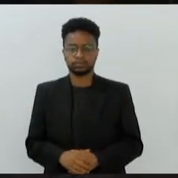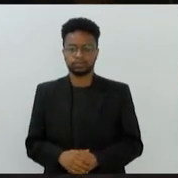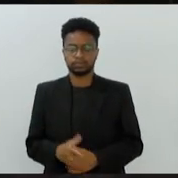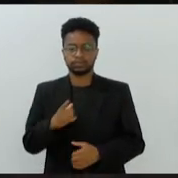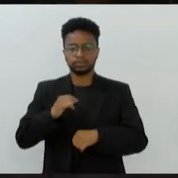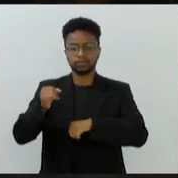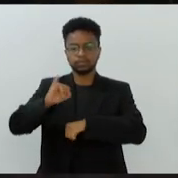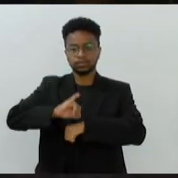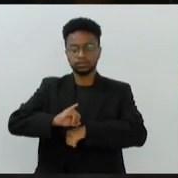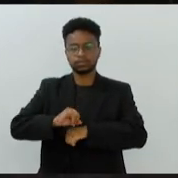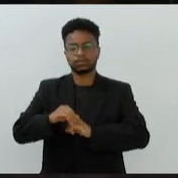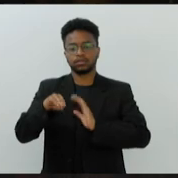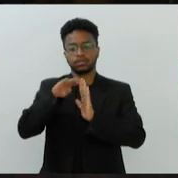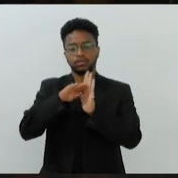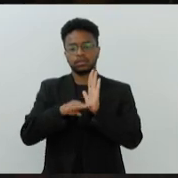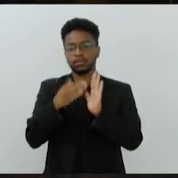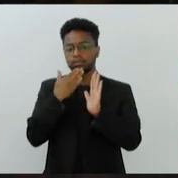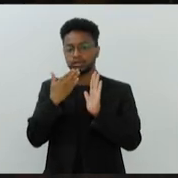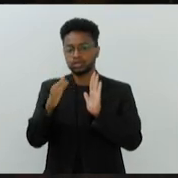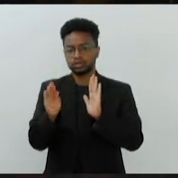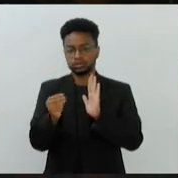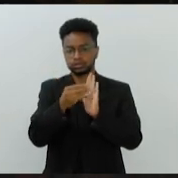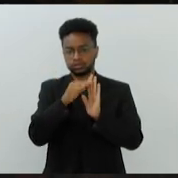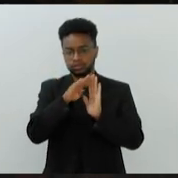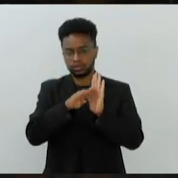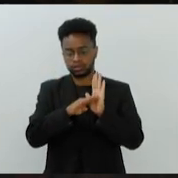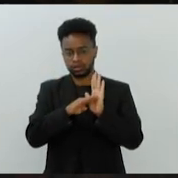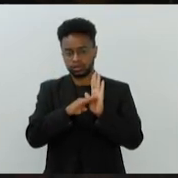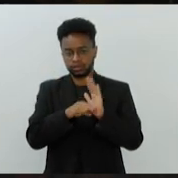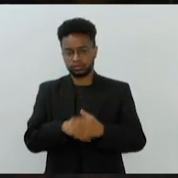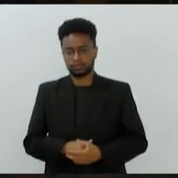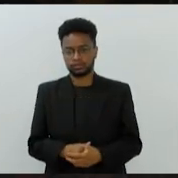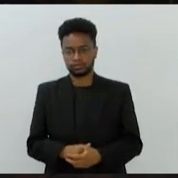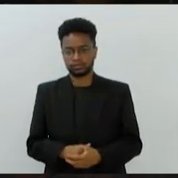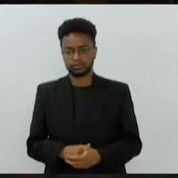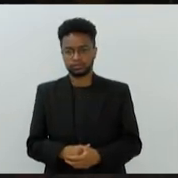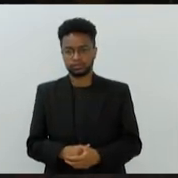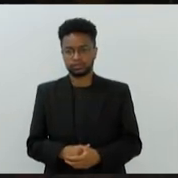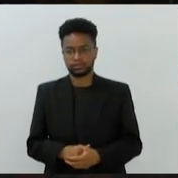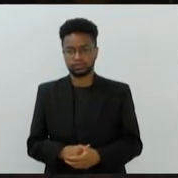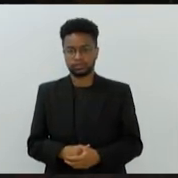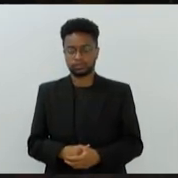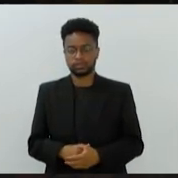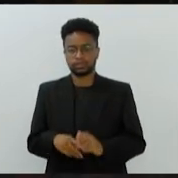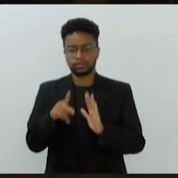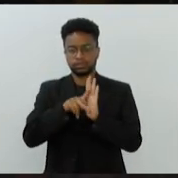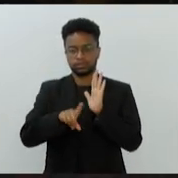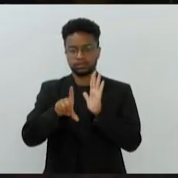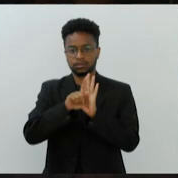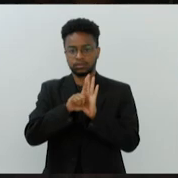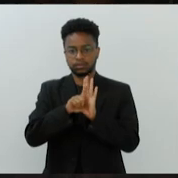a mesa os seguintes requerimentos. Inclusão na ordem do dia, projeto de lei